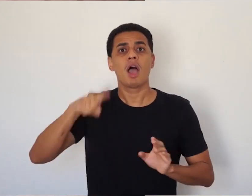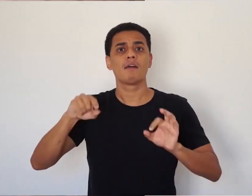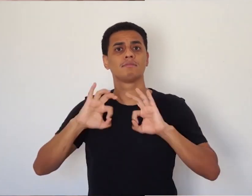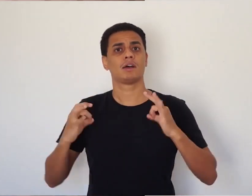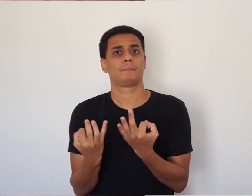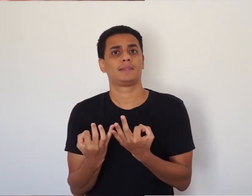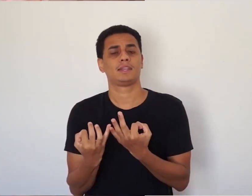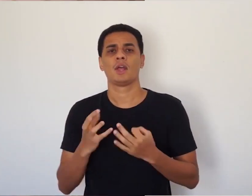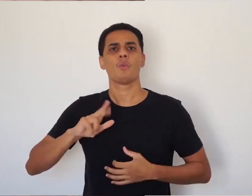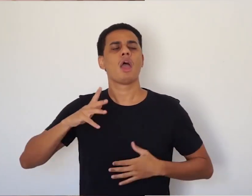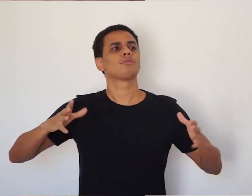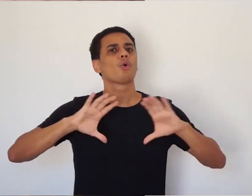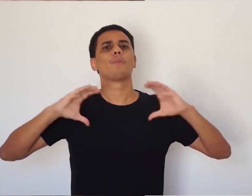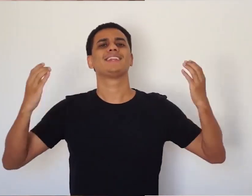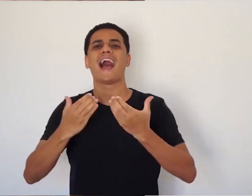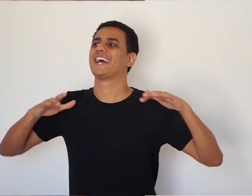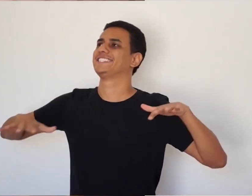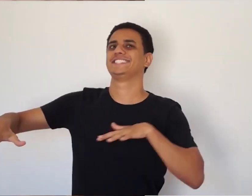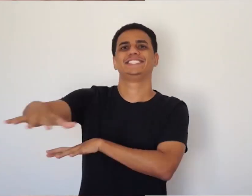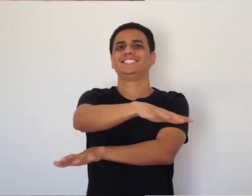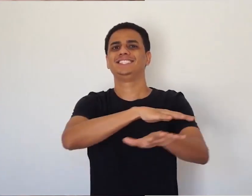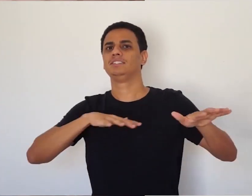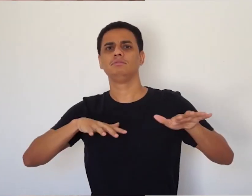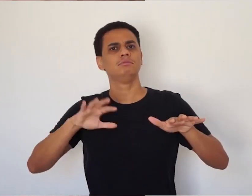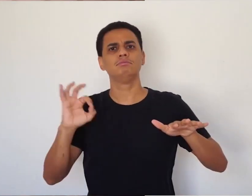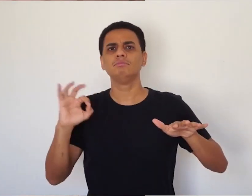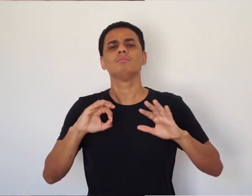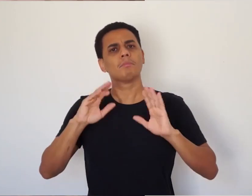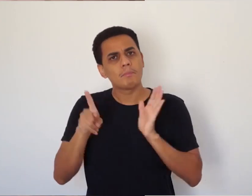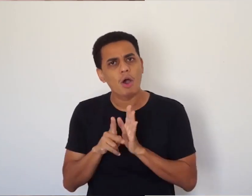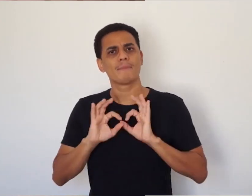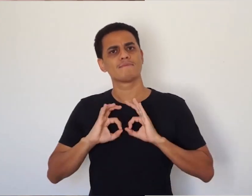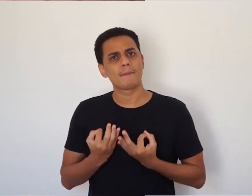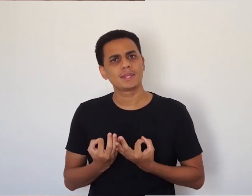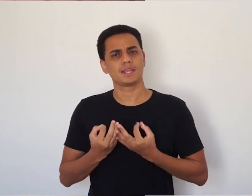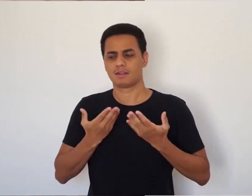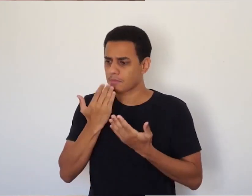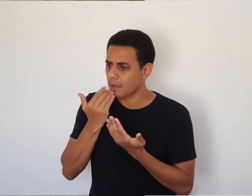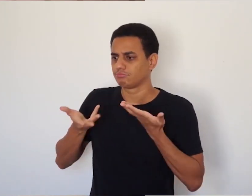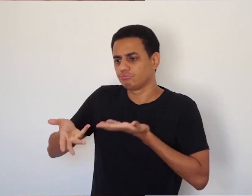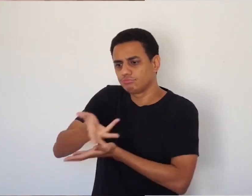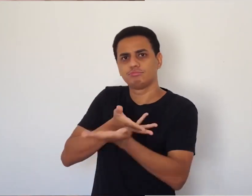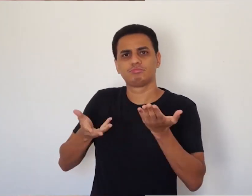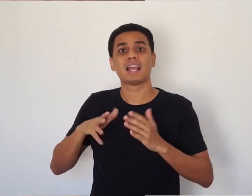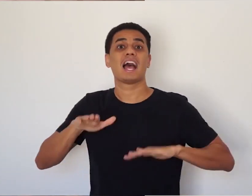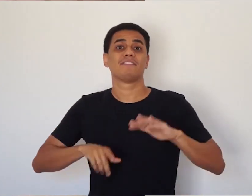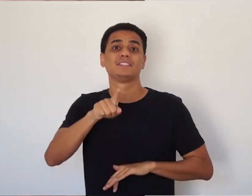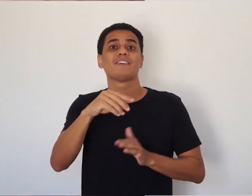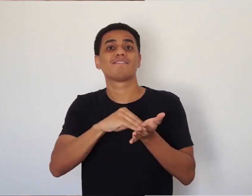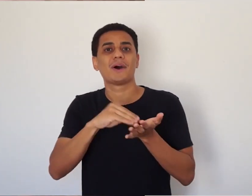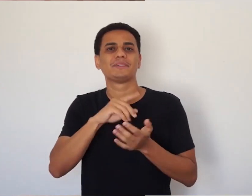foi uma ação comunitária, ela foi uma ceia em família. E nós queremos te convidar a viver isso em família. Talvez hoje você